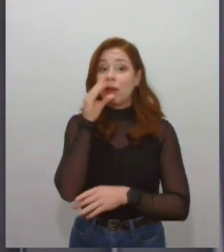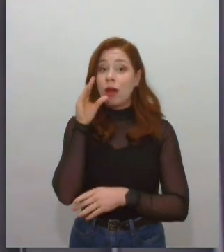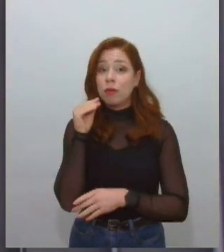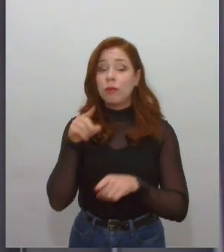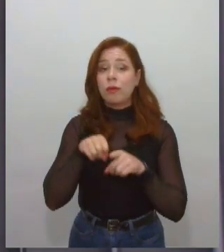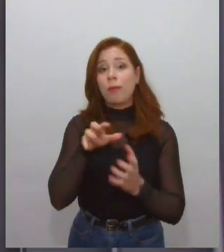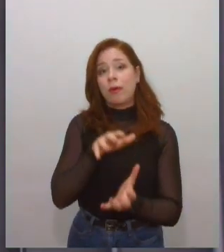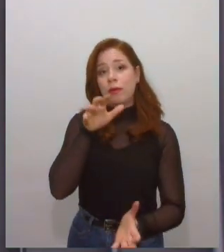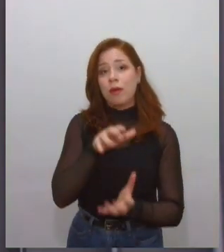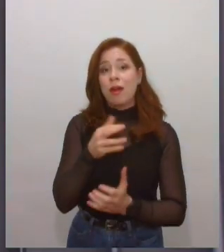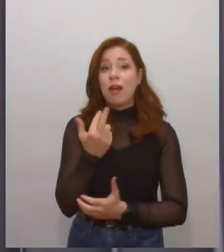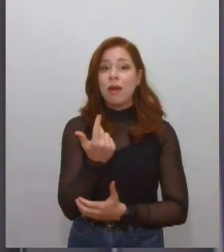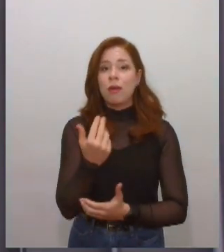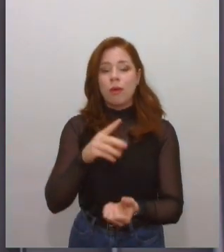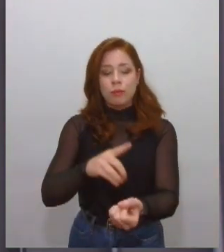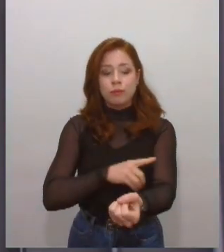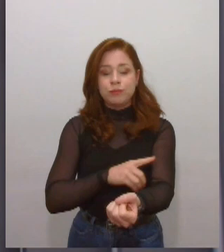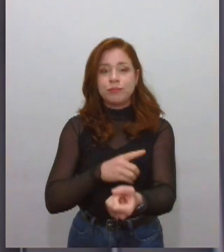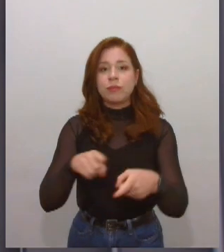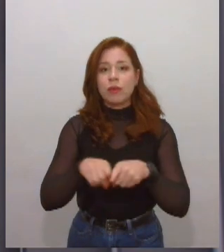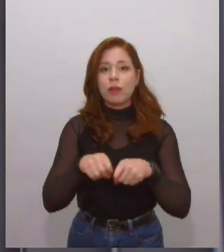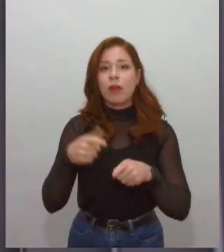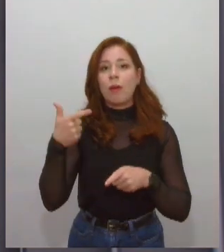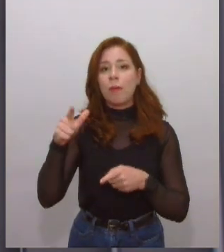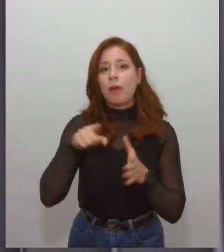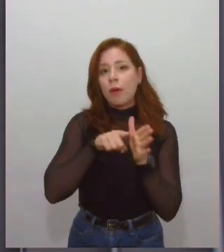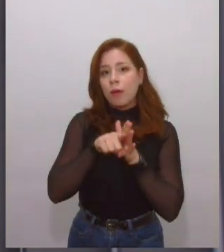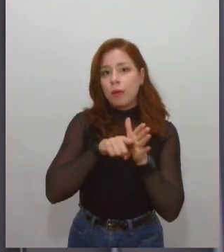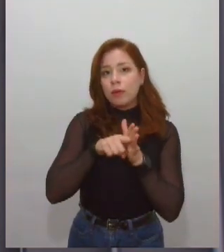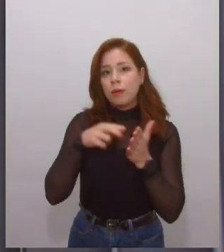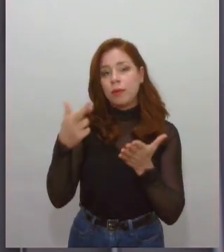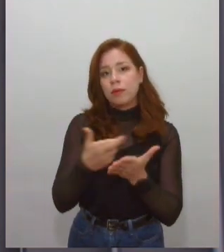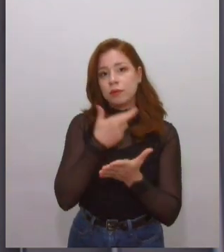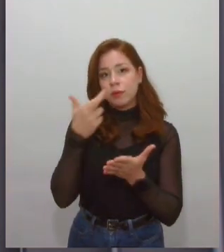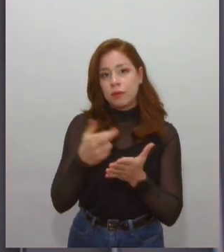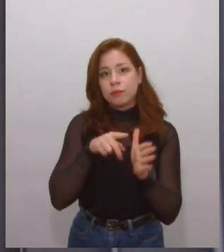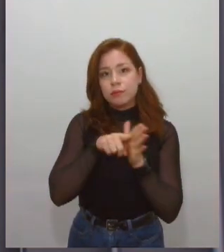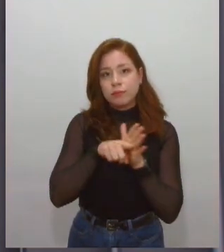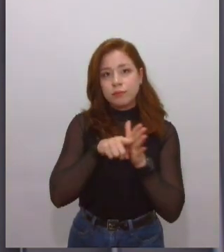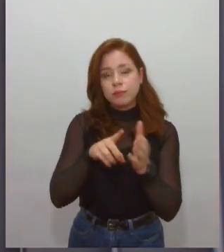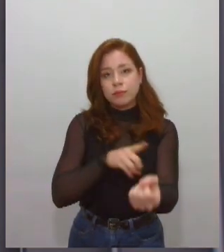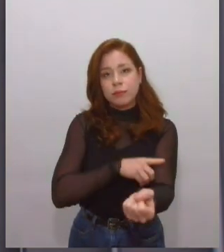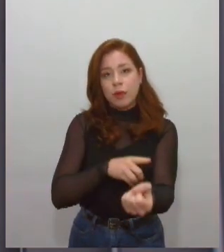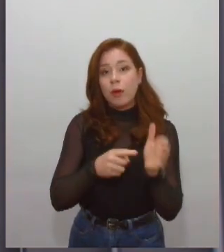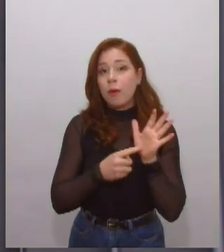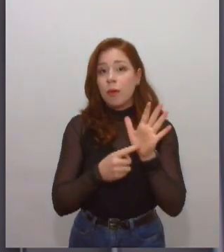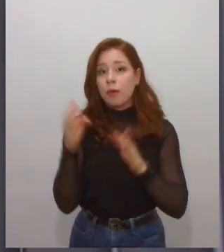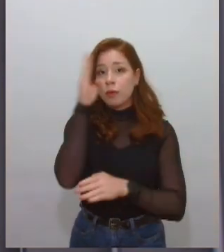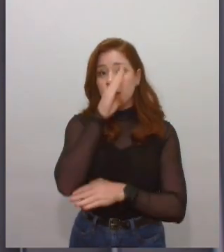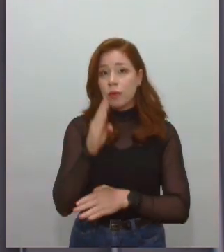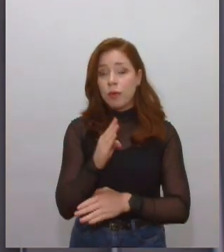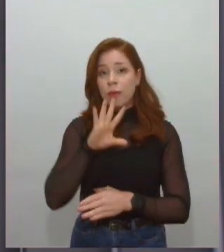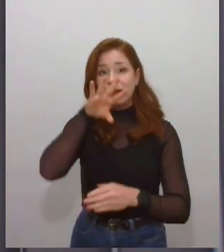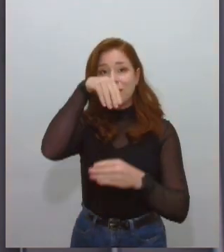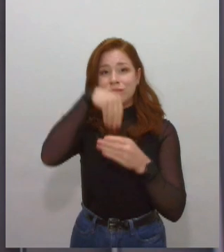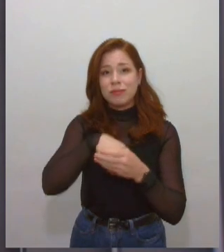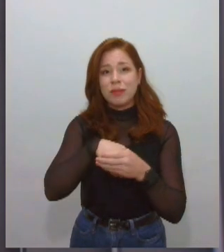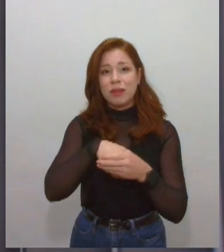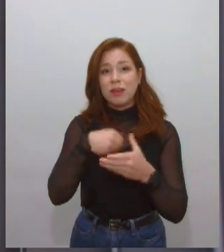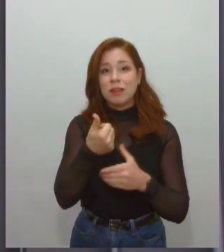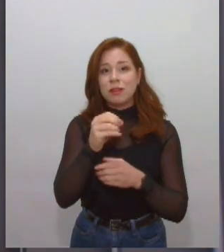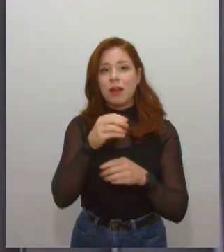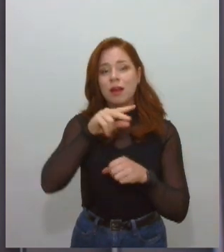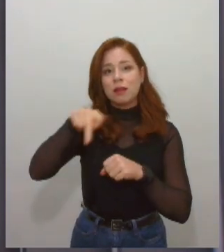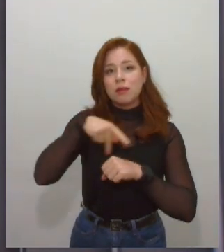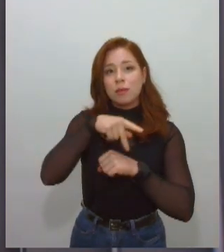publicado por uma revista especializada em pesquisa sobre diabetes mostra que o Brasil está entre os 10 países do mundo com maior número